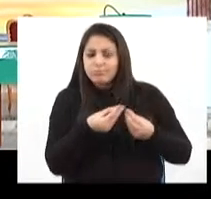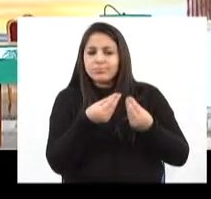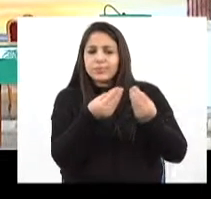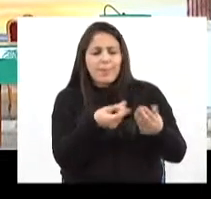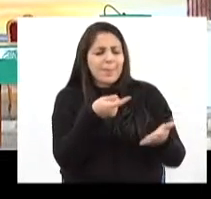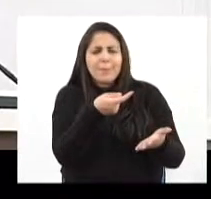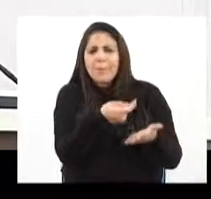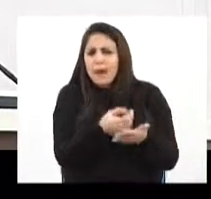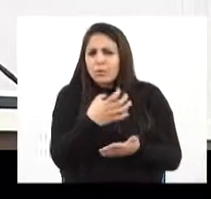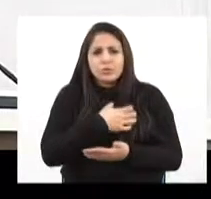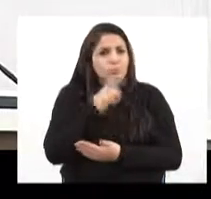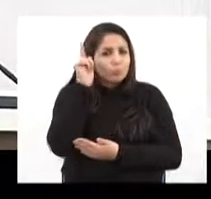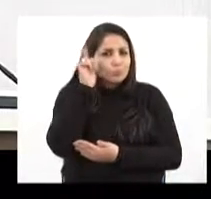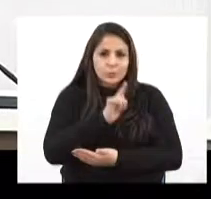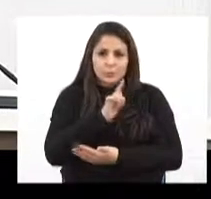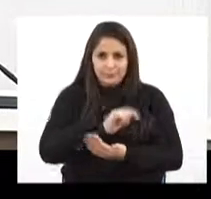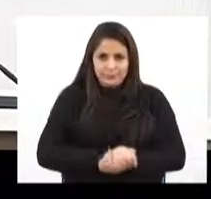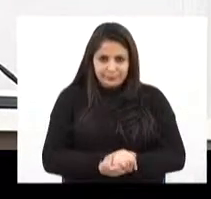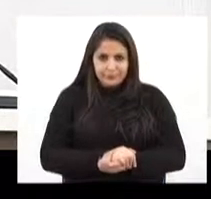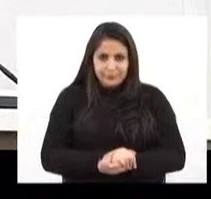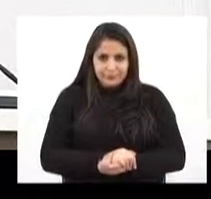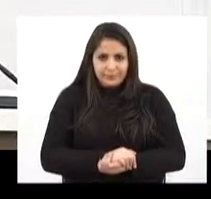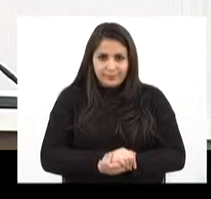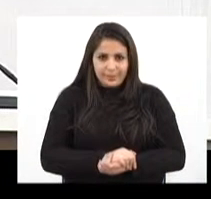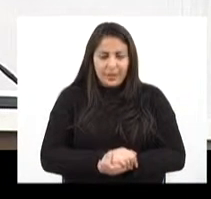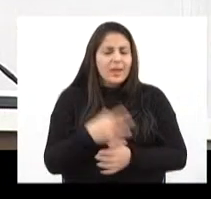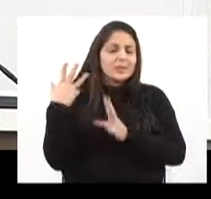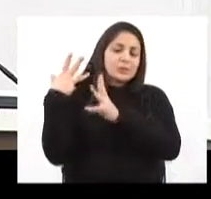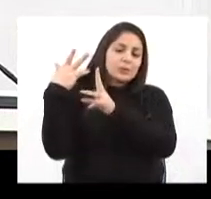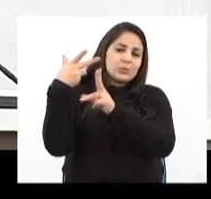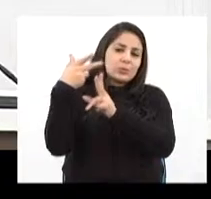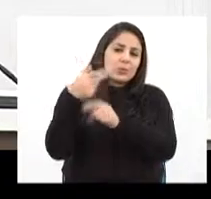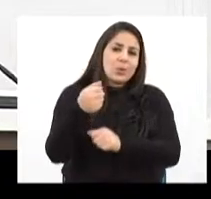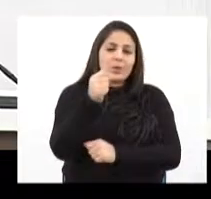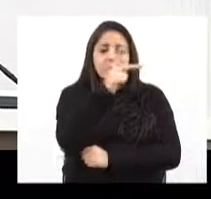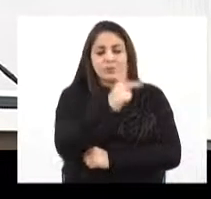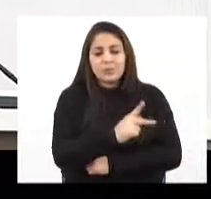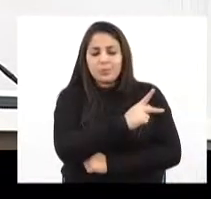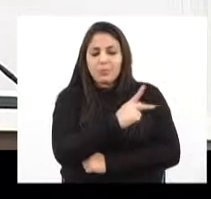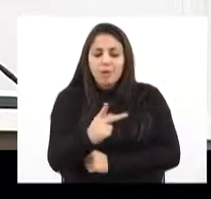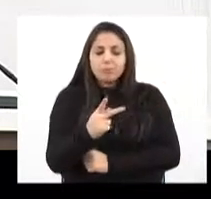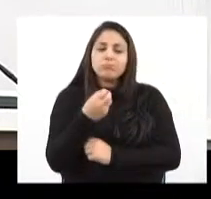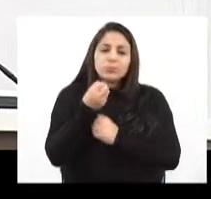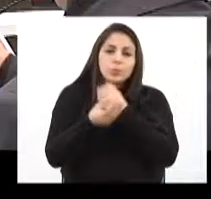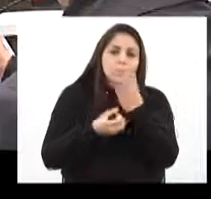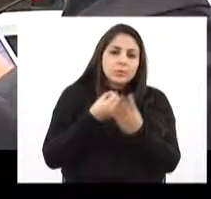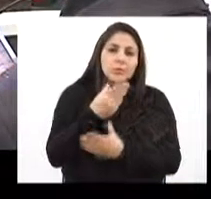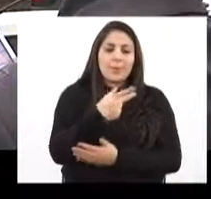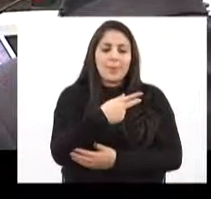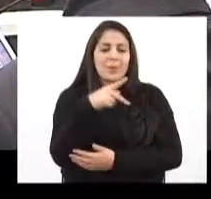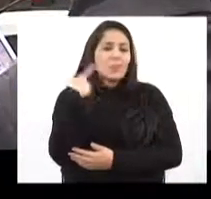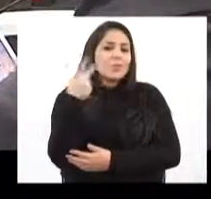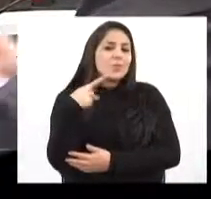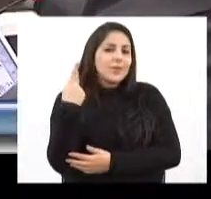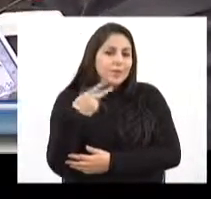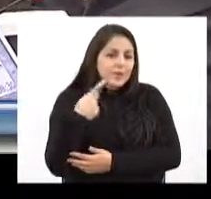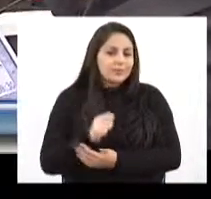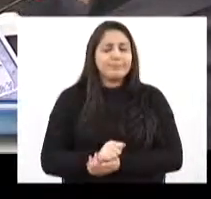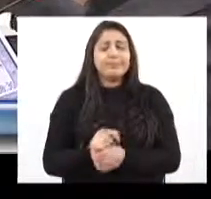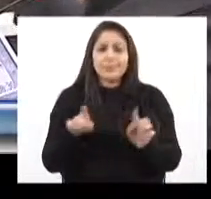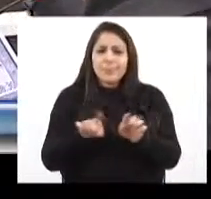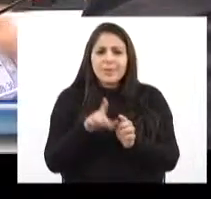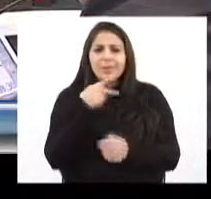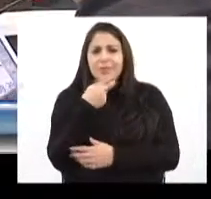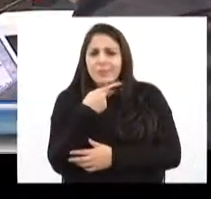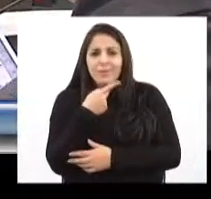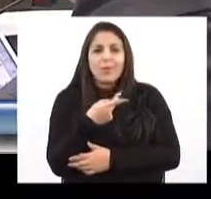paguem como puder. A trajetória do padre foi contada na tribuna pelo vereador Paulo Pontual. O parlamentar fez questão de